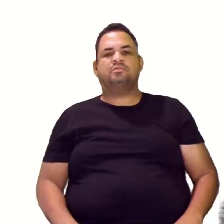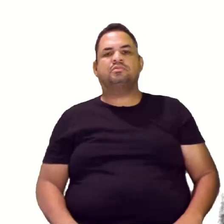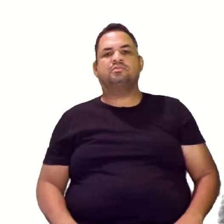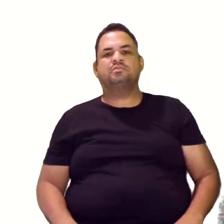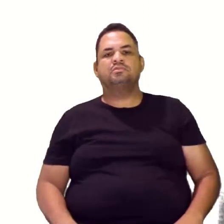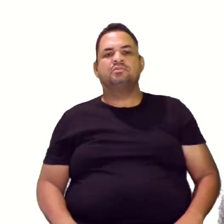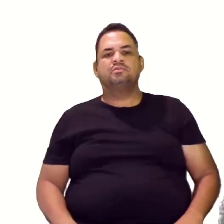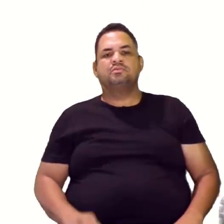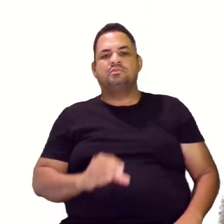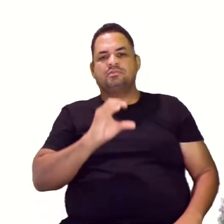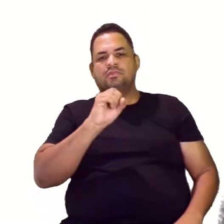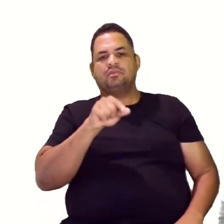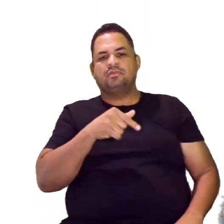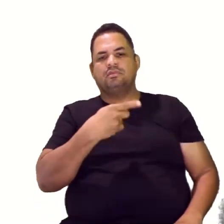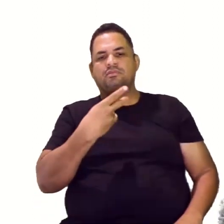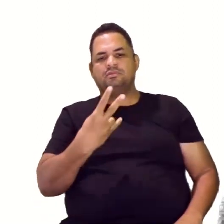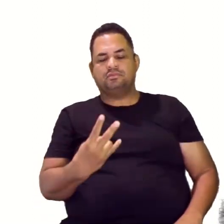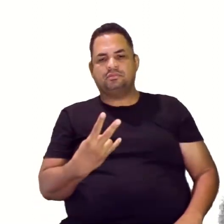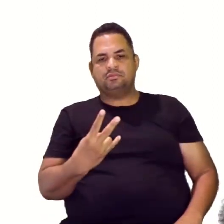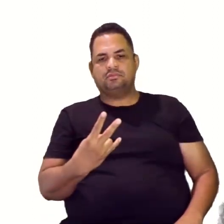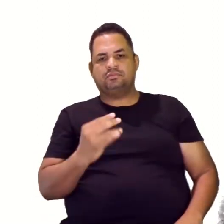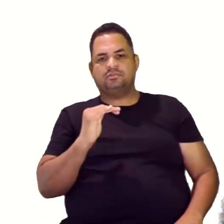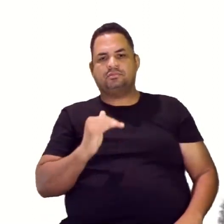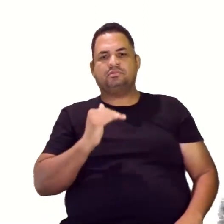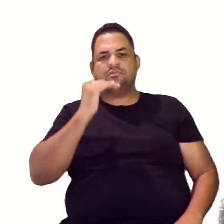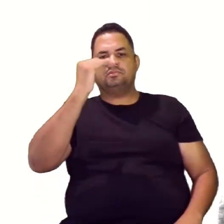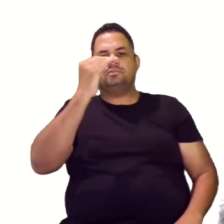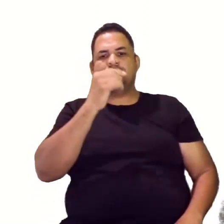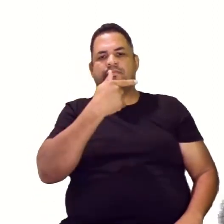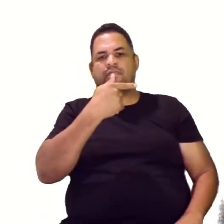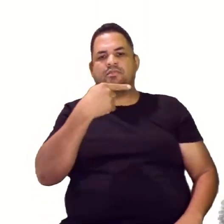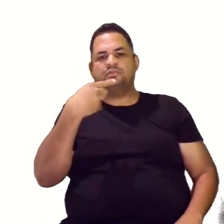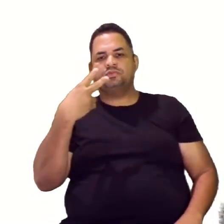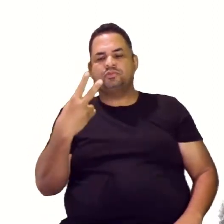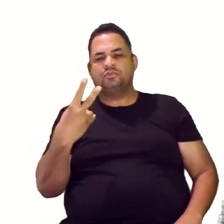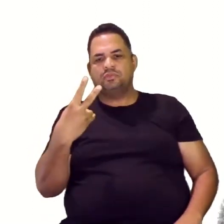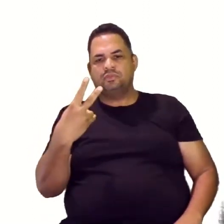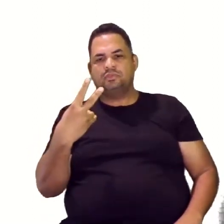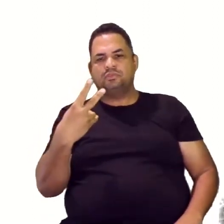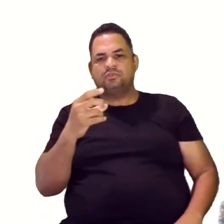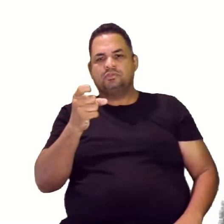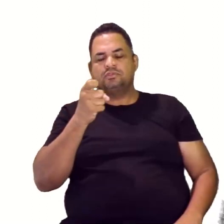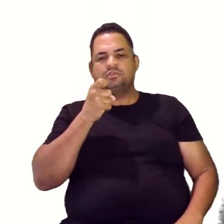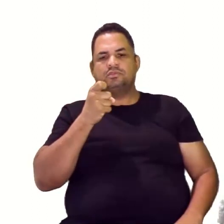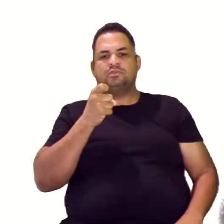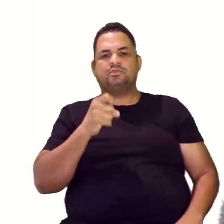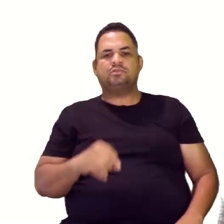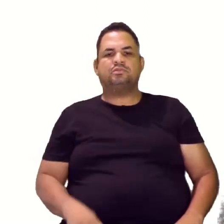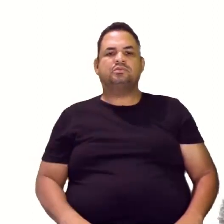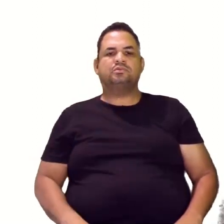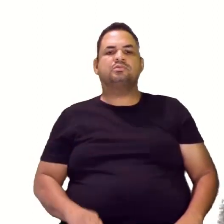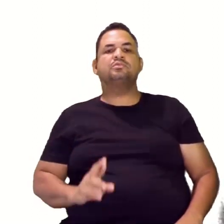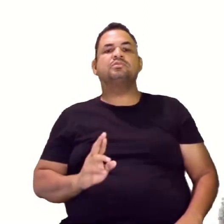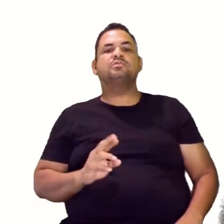isso, ó. Então, 0,2 elevado a menos 2 tem que ser igual a x. Quem é 0,2?